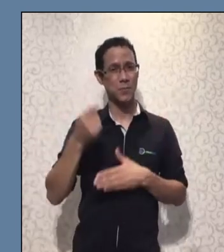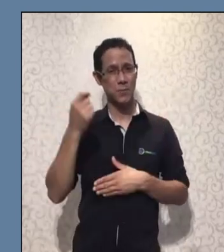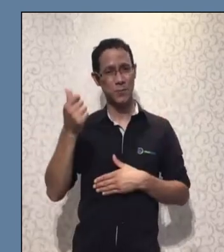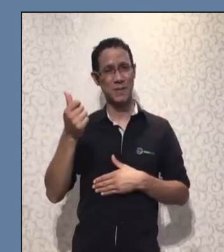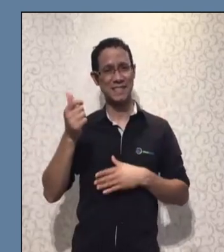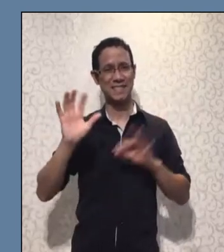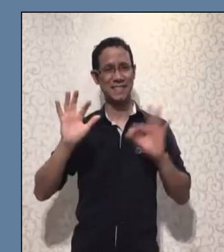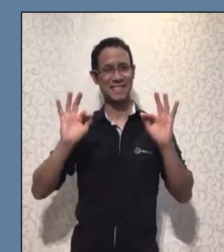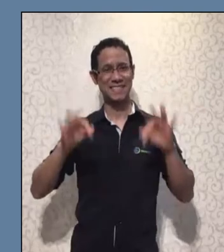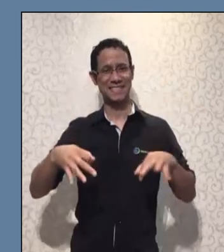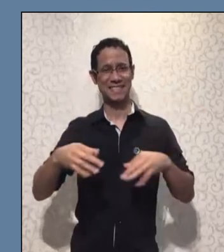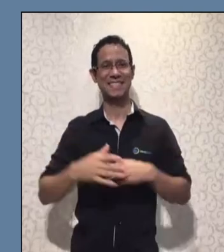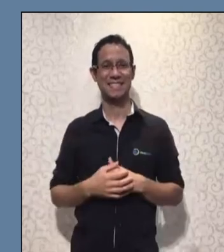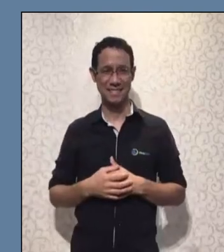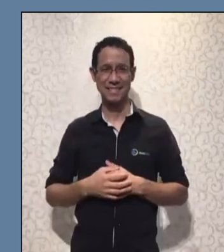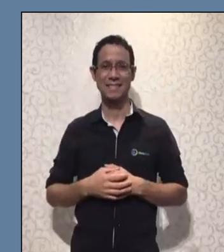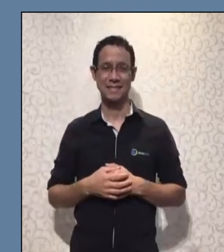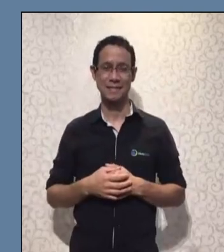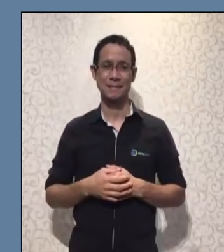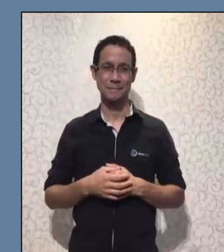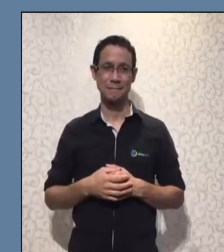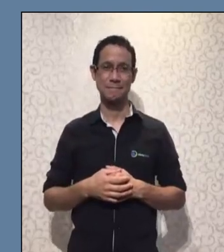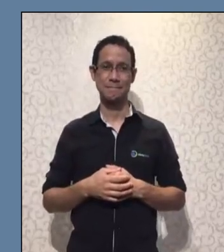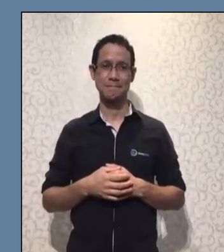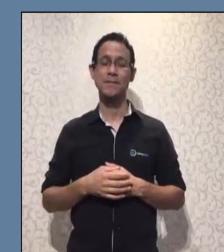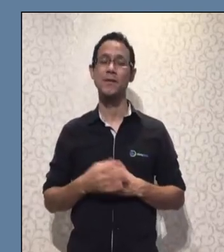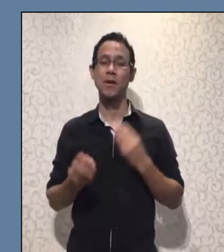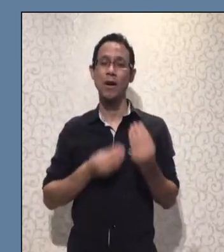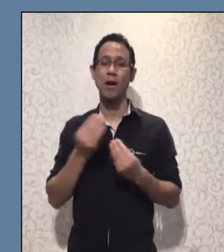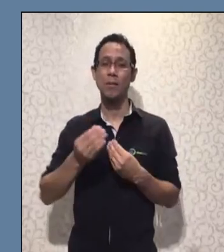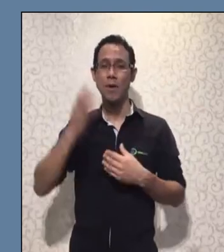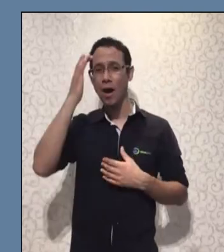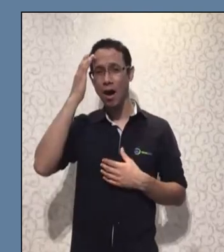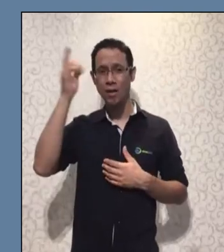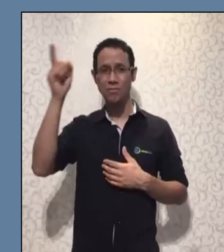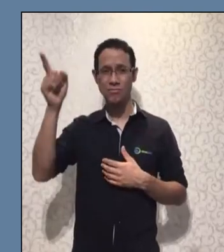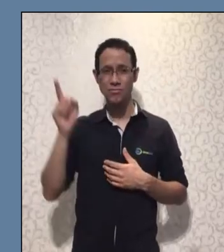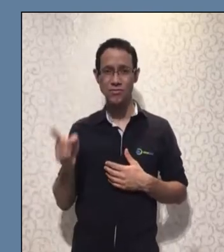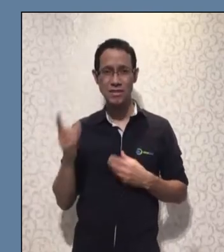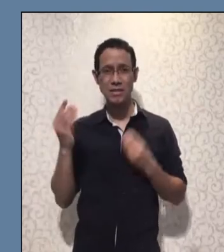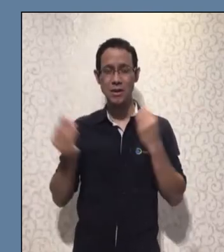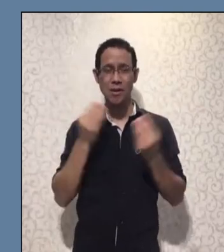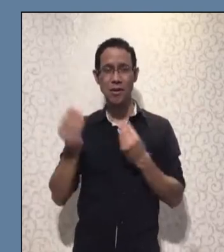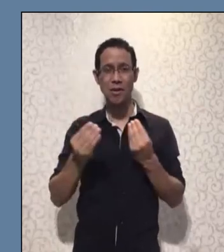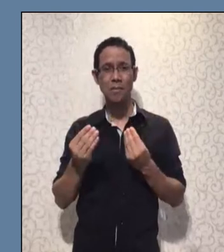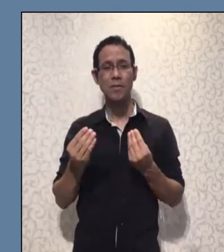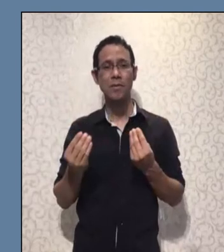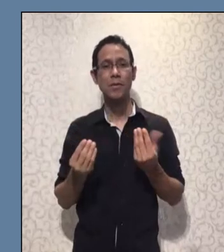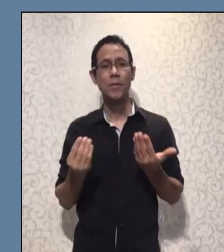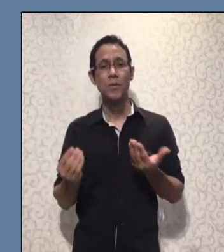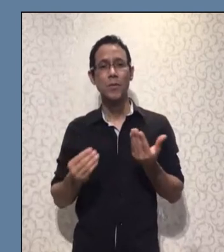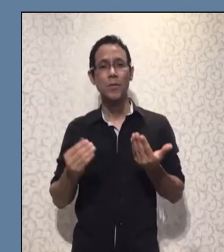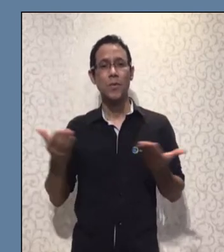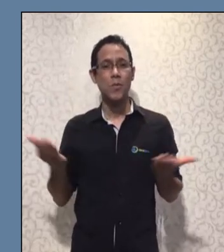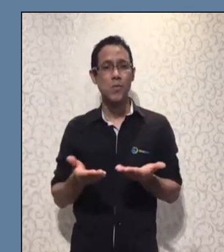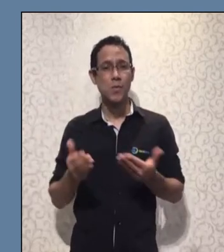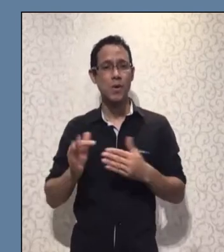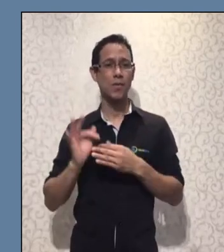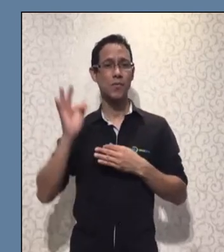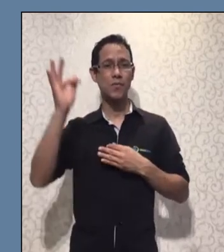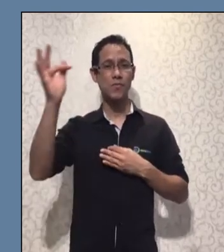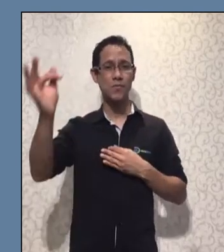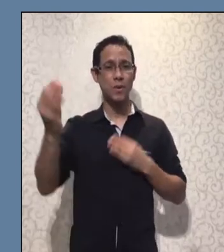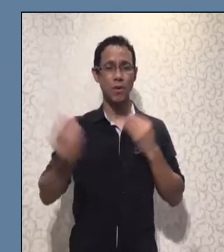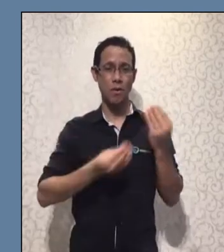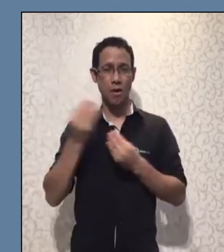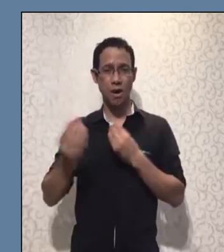para as considerações finais de vocês. Como vocês veem isso, né? Nessa balança, olhando um pouco de hoje para o futuro, esse papel socializante